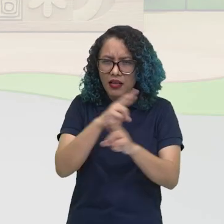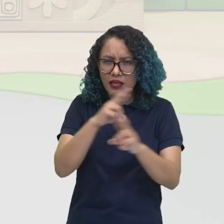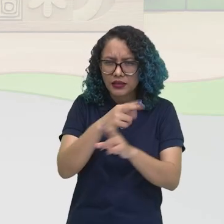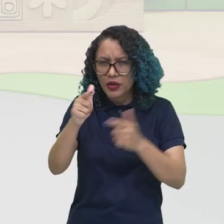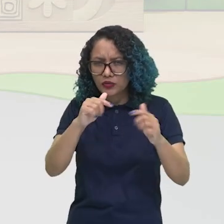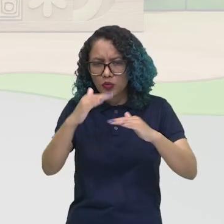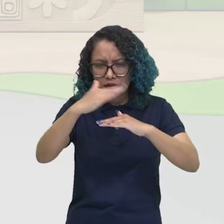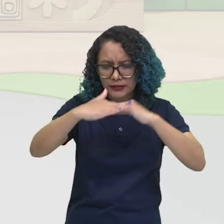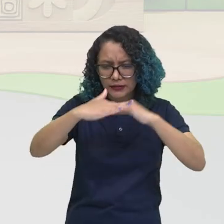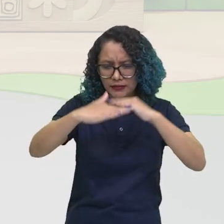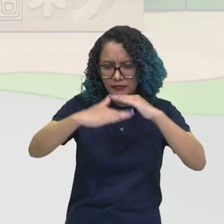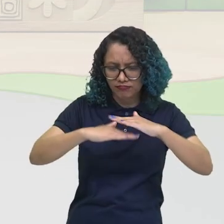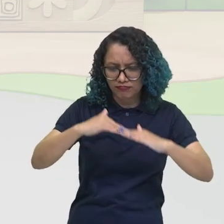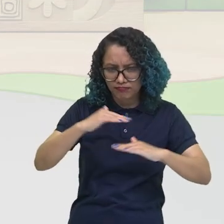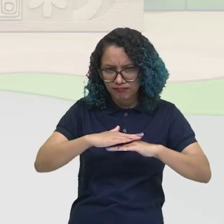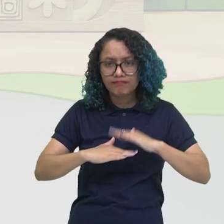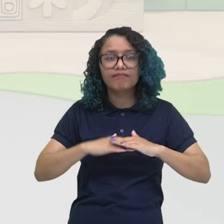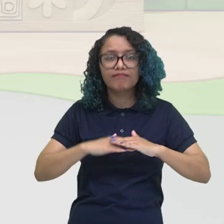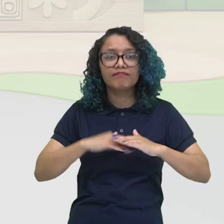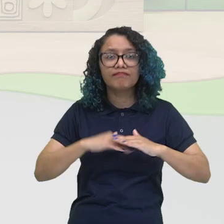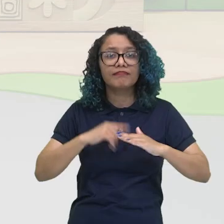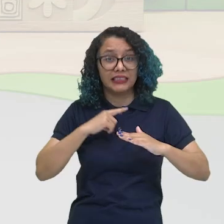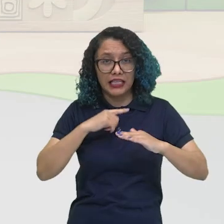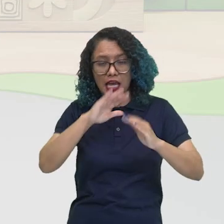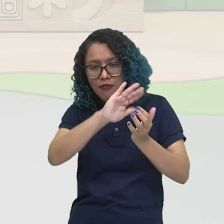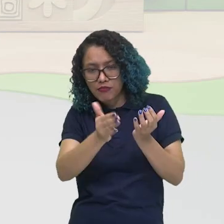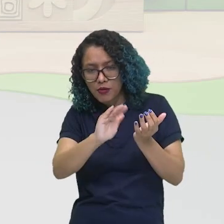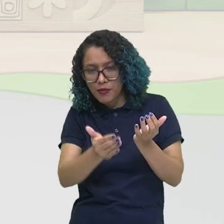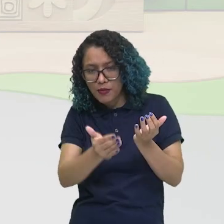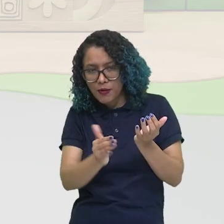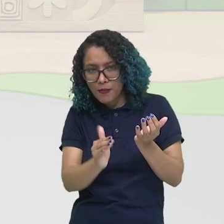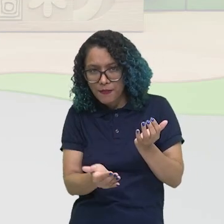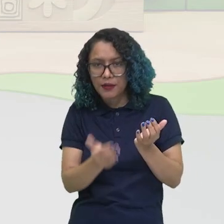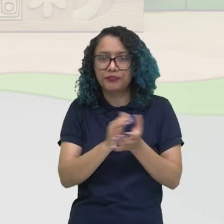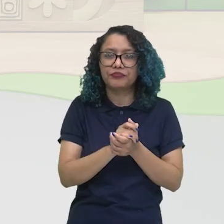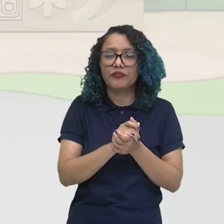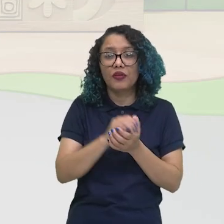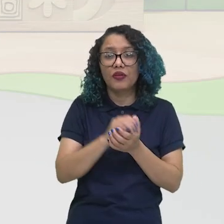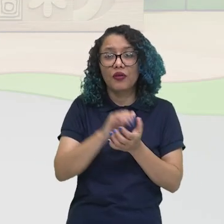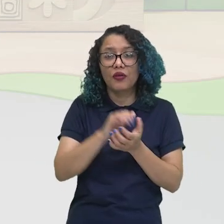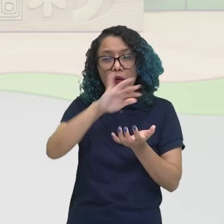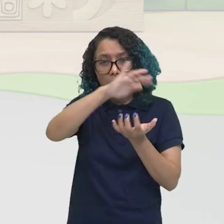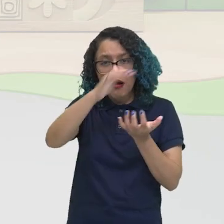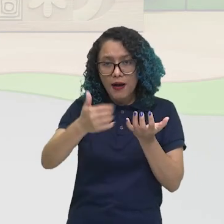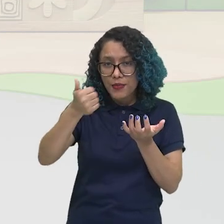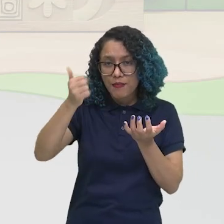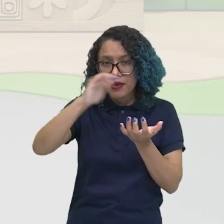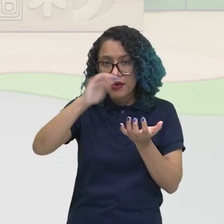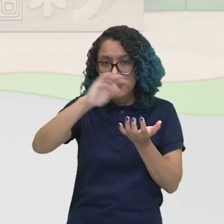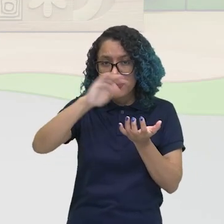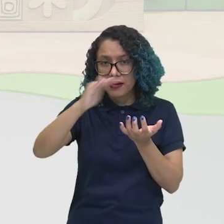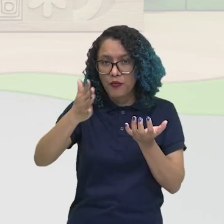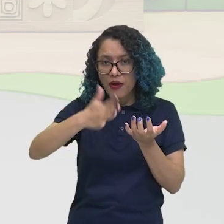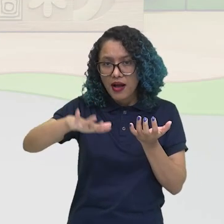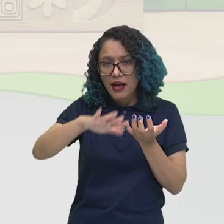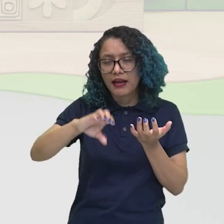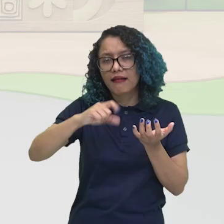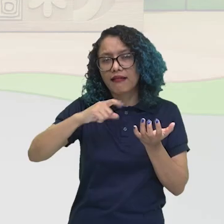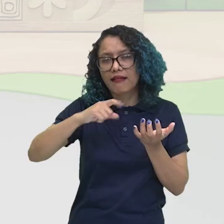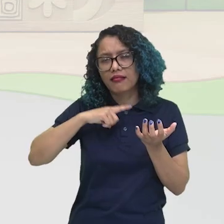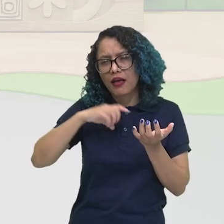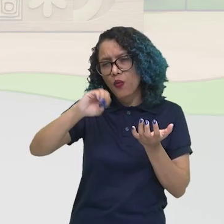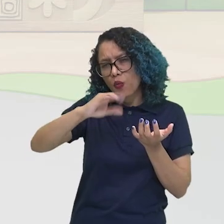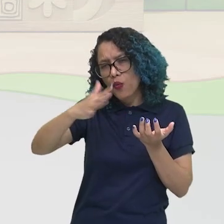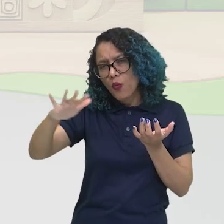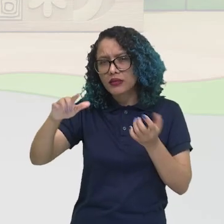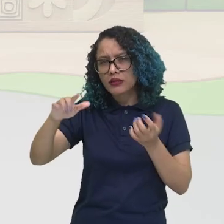ali na imagem, certo? Nós temos ali na parte externa, né, temos ali uma região de oceano, uma